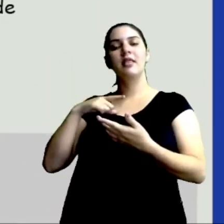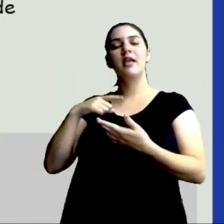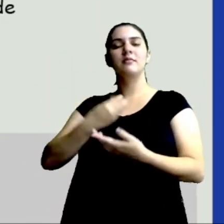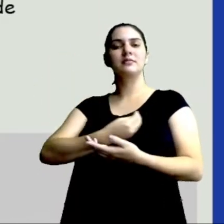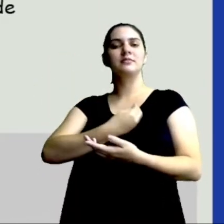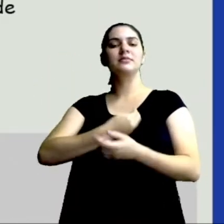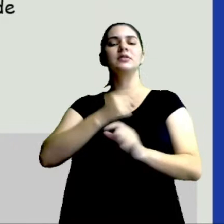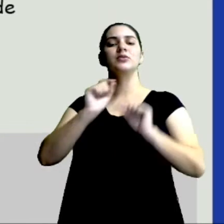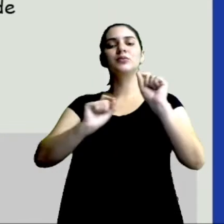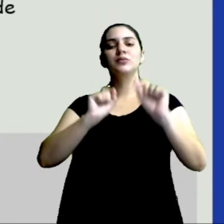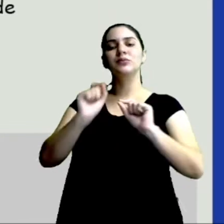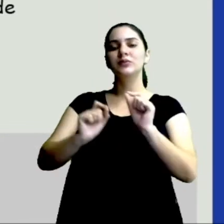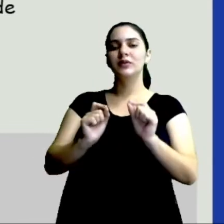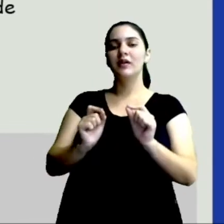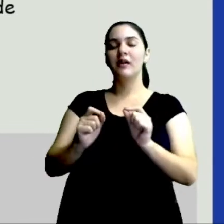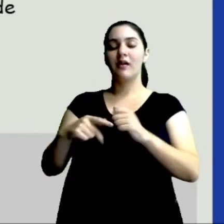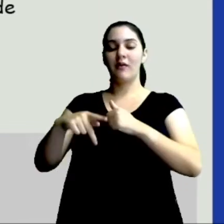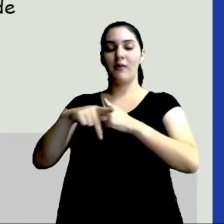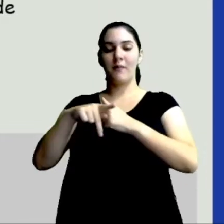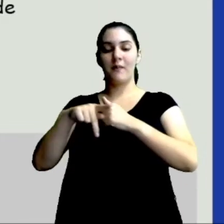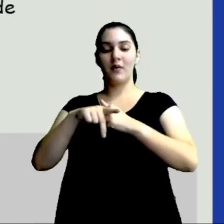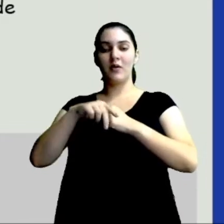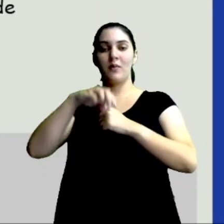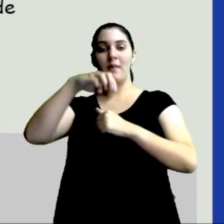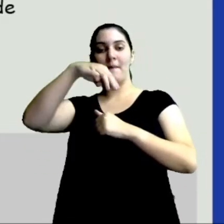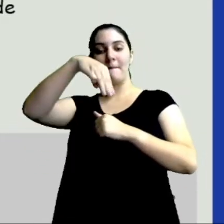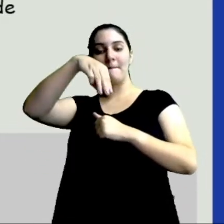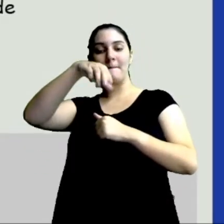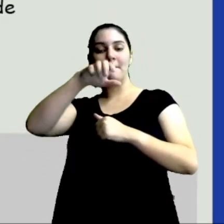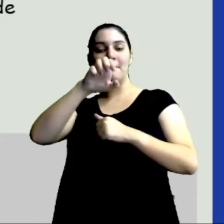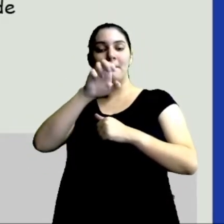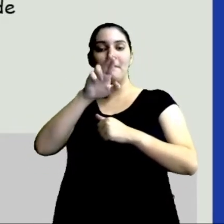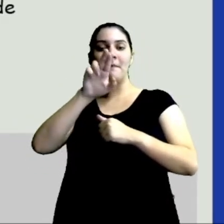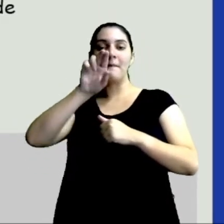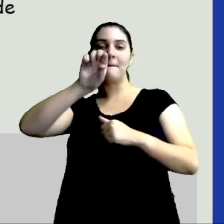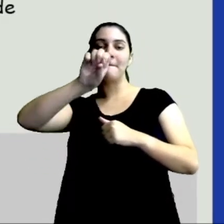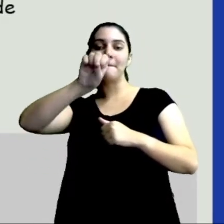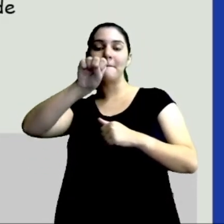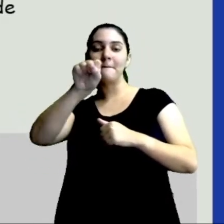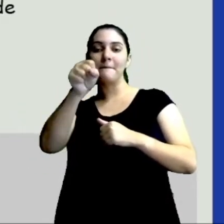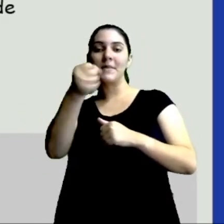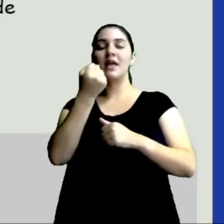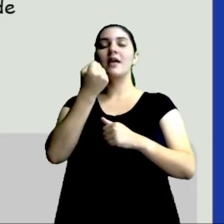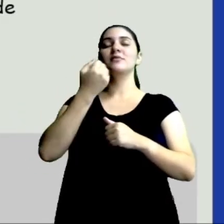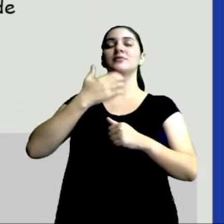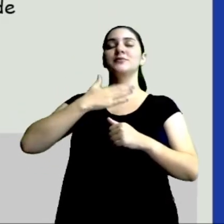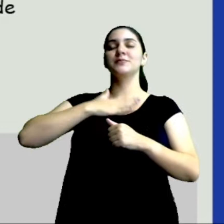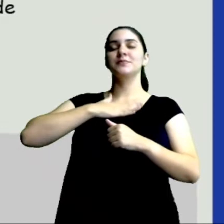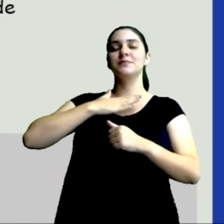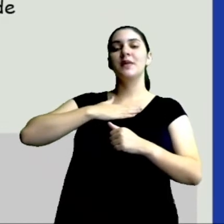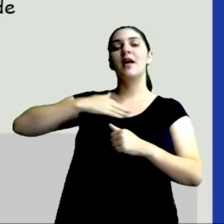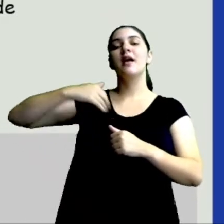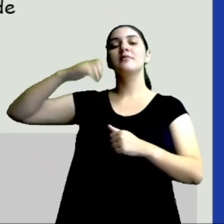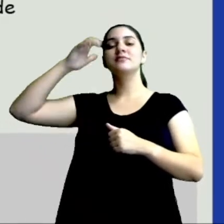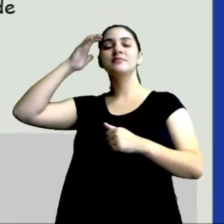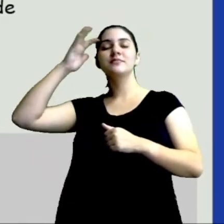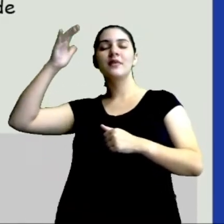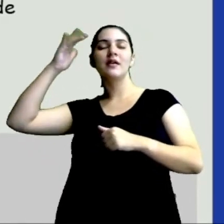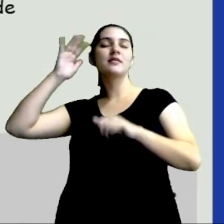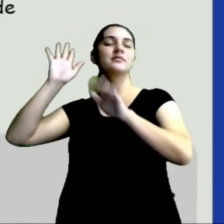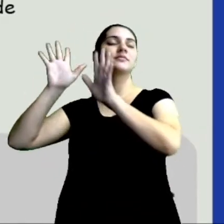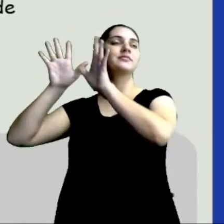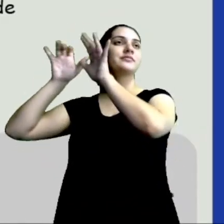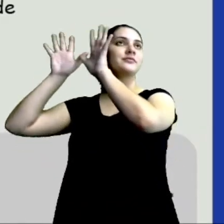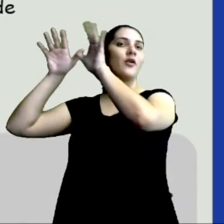presença do pronome meus. Então, meus pensamentos voam como o vento. Essa palavra